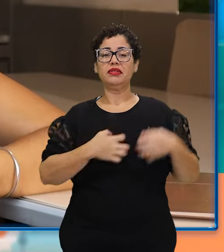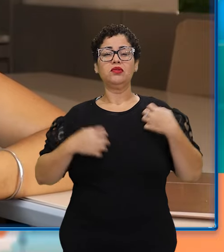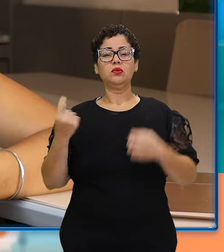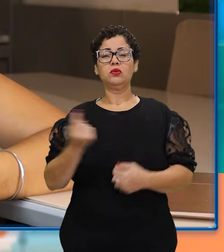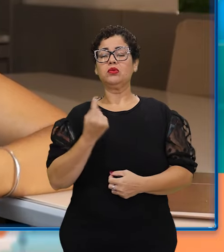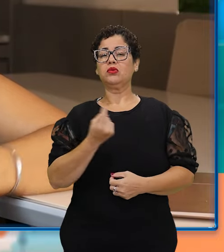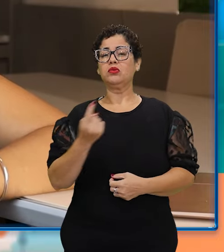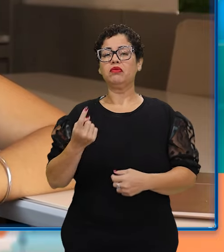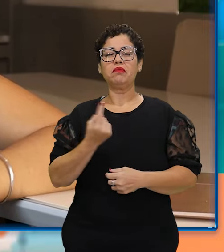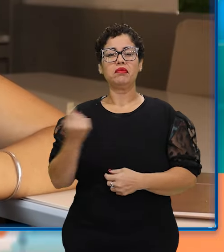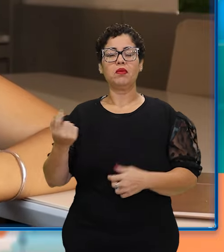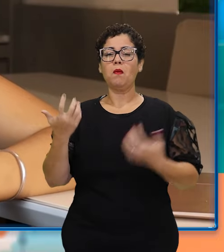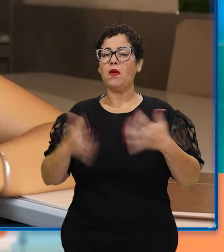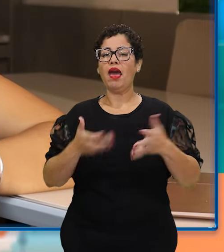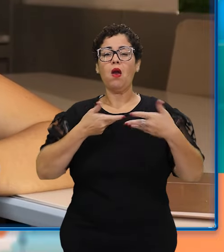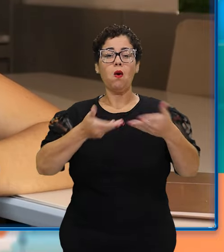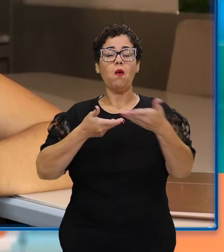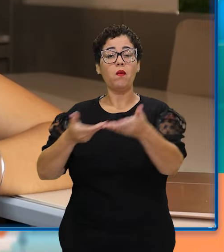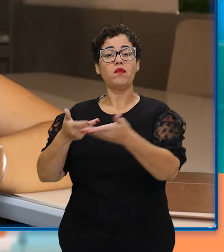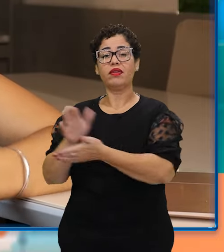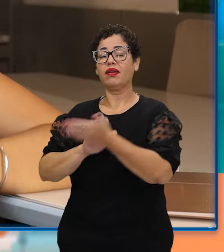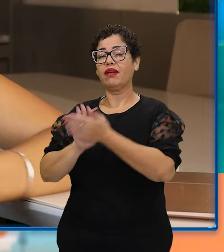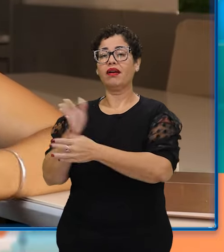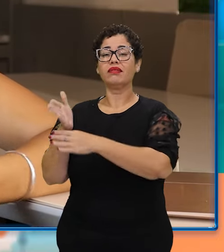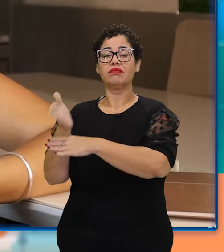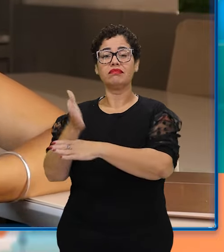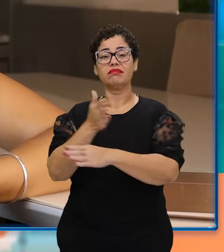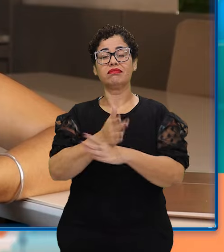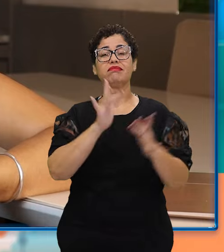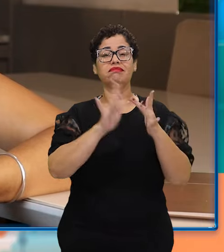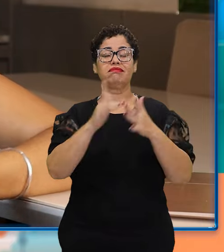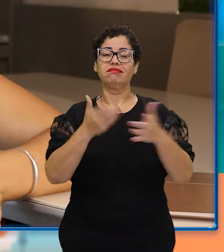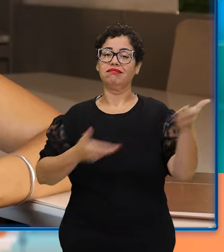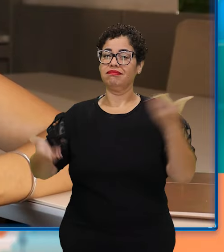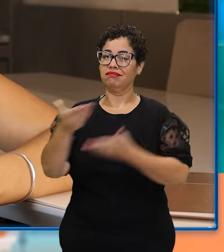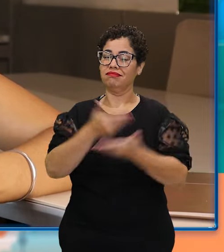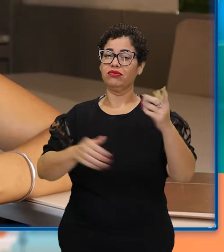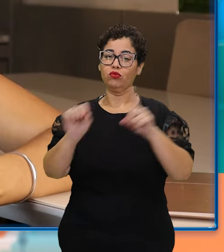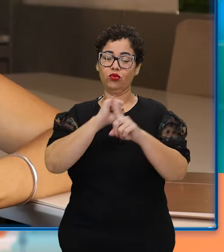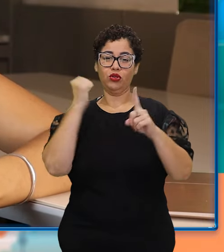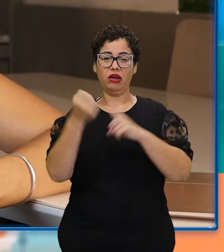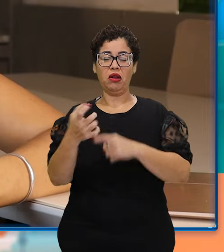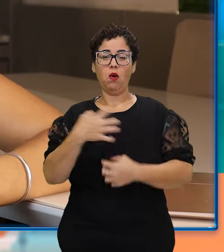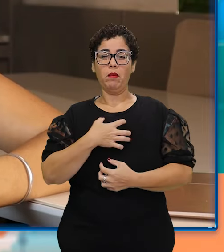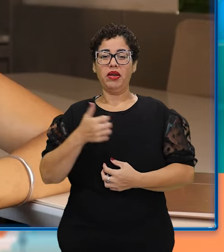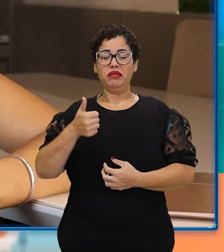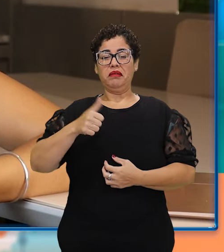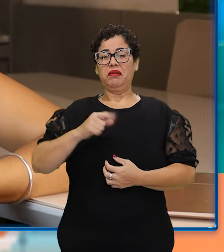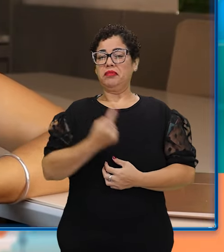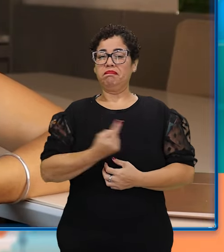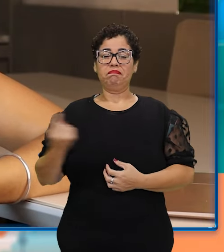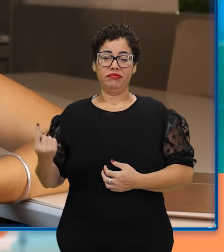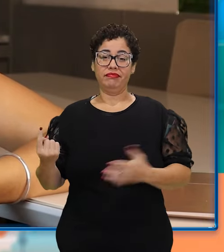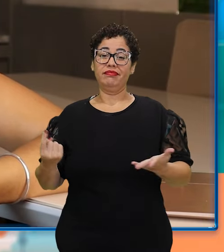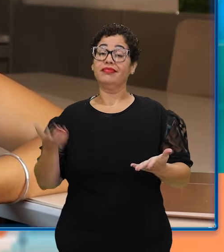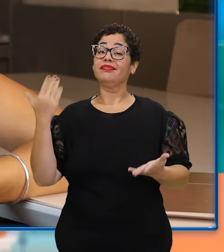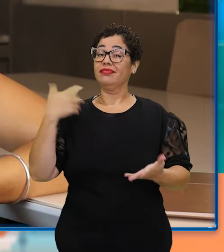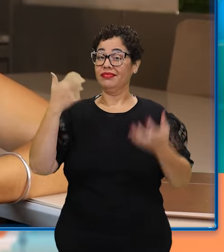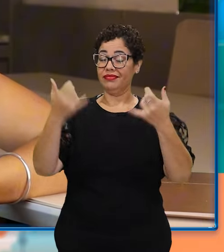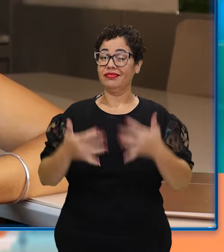uma solidão, não recebe tantos convites para participar das interações sociais e começa a ficar mais recluso. E como